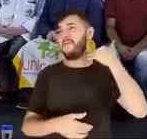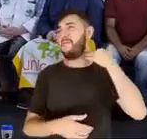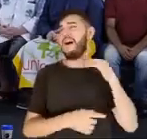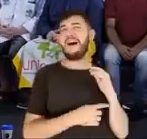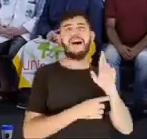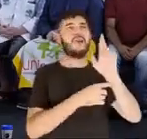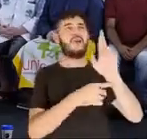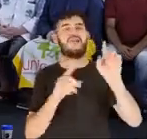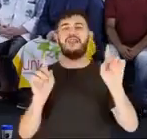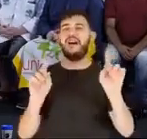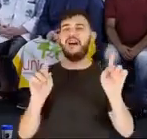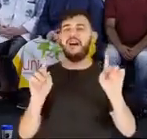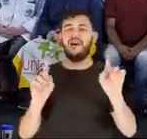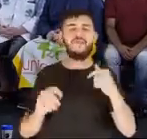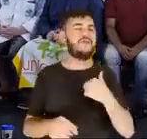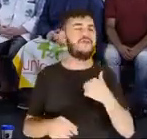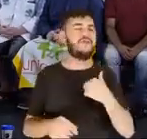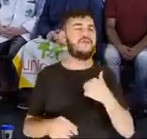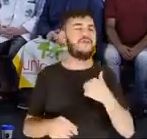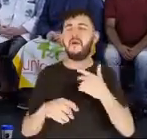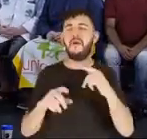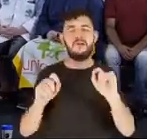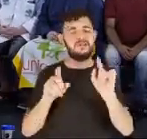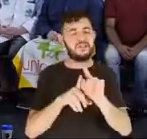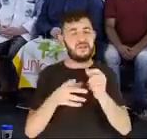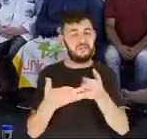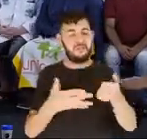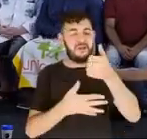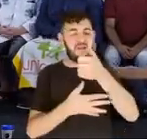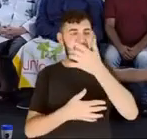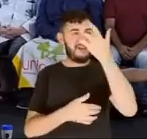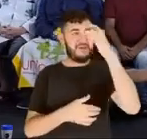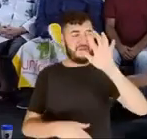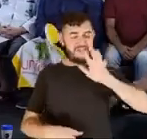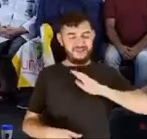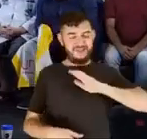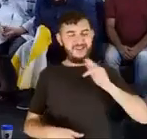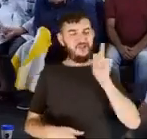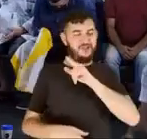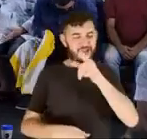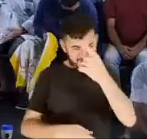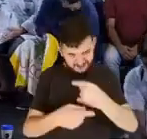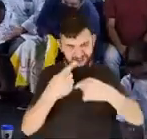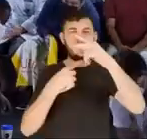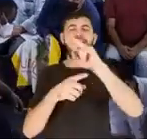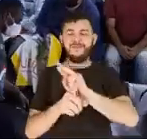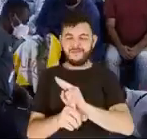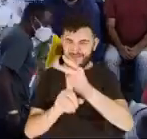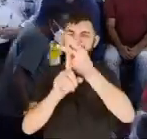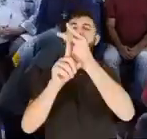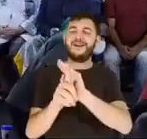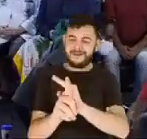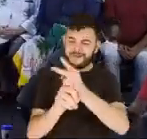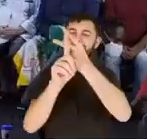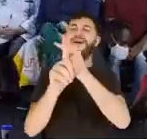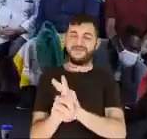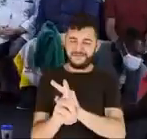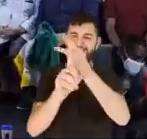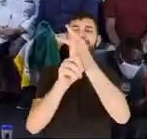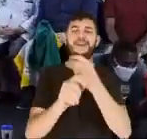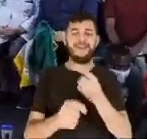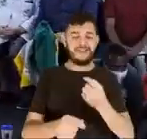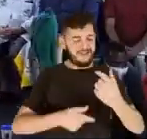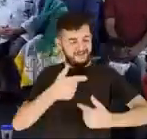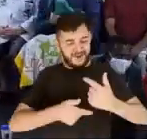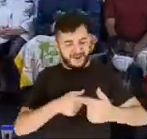ser um privilégio dos magnatas ganharem cada vez mais. Gente ganhando dinheiro sem produzir um parafuso, sem produzir um